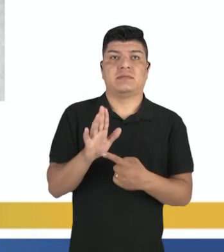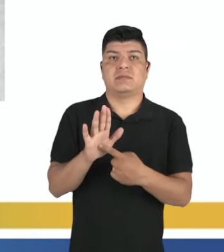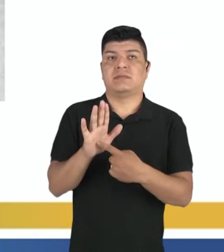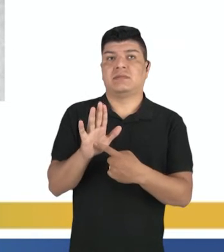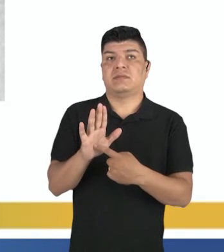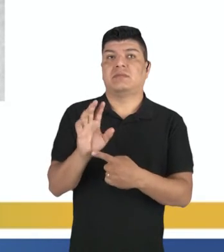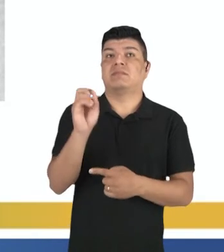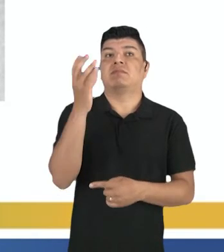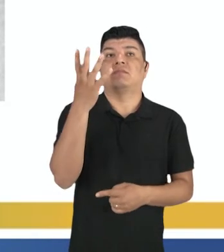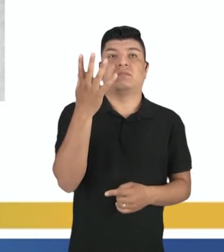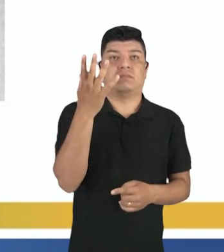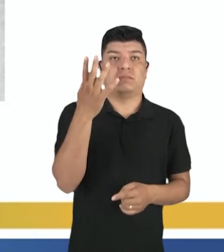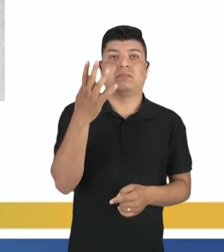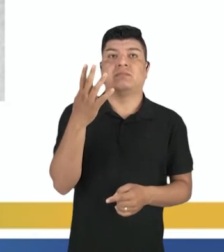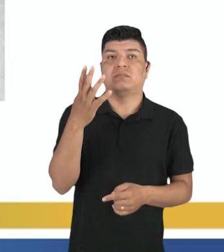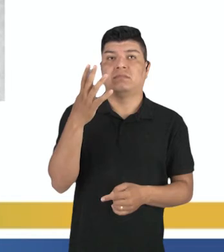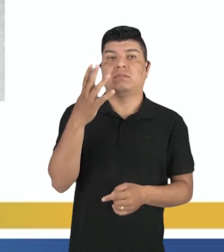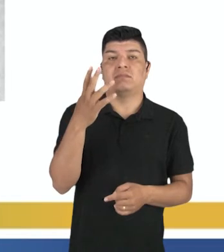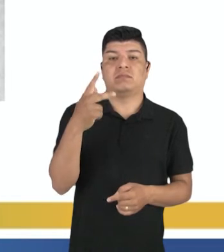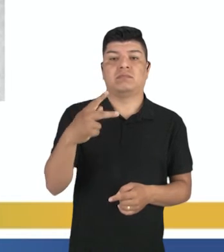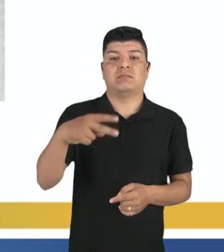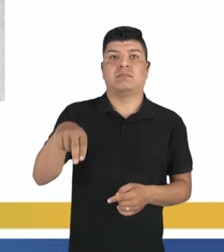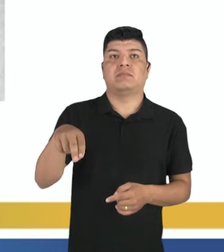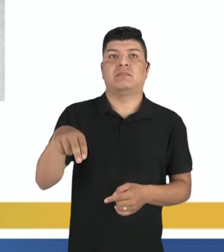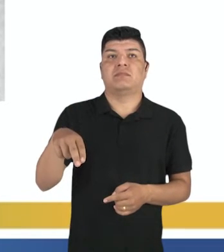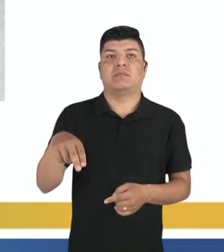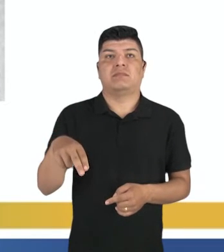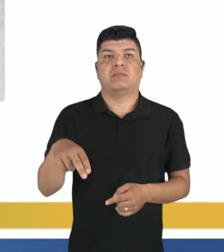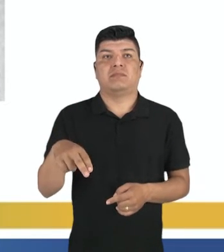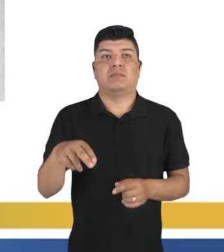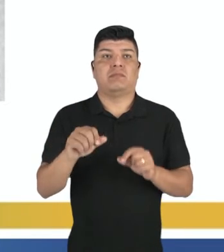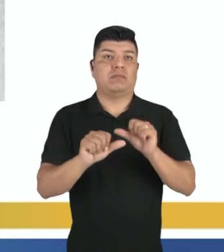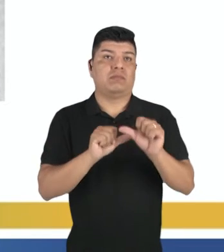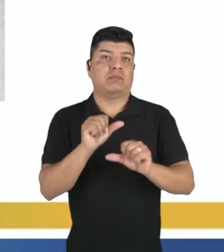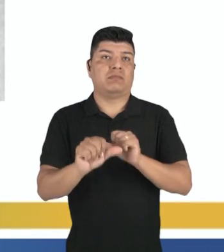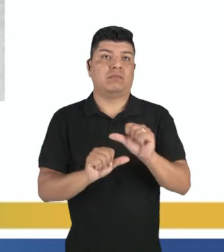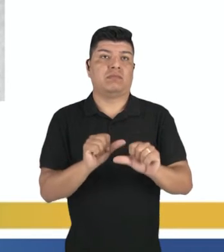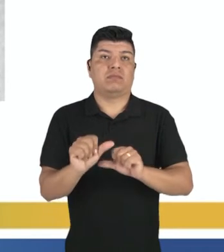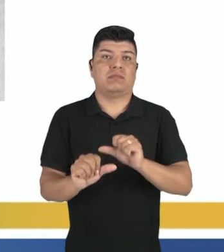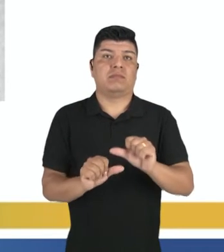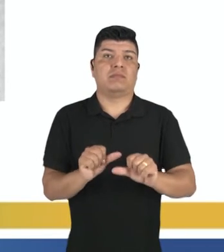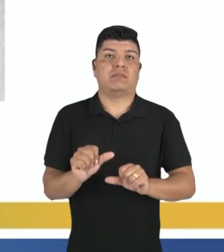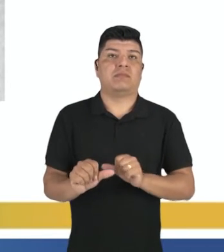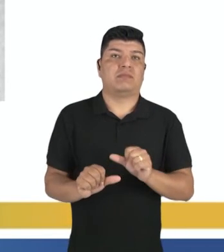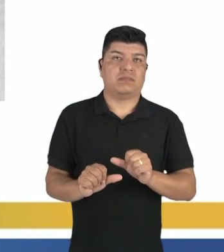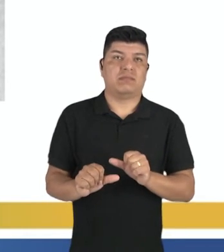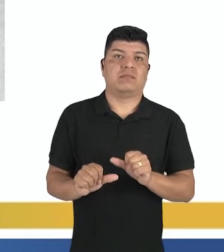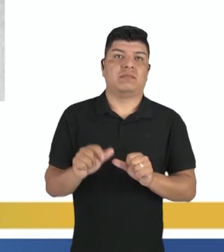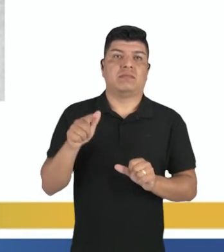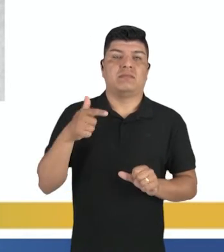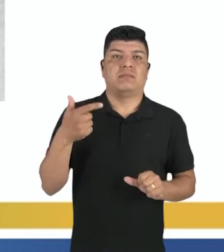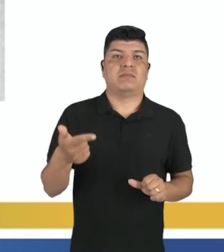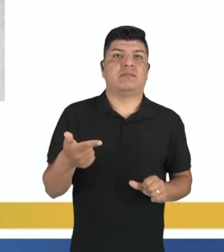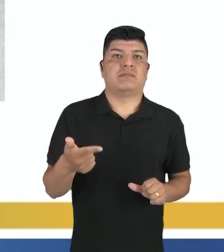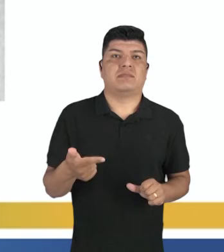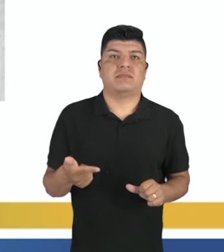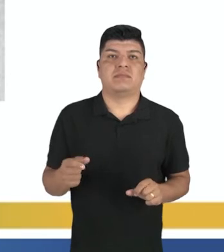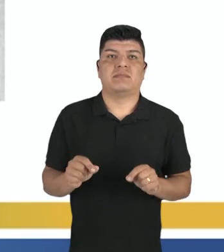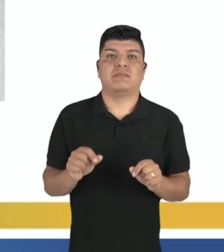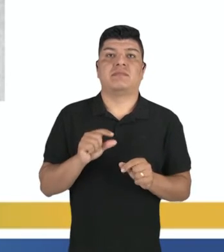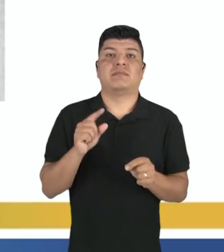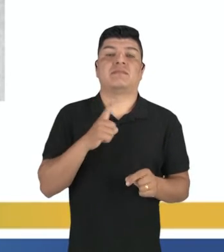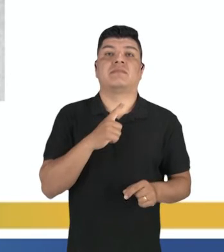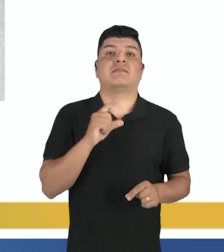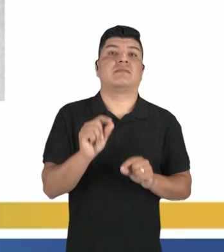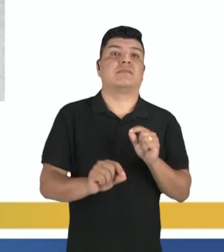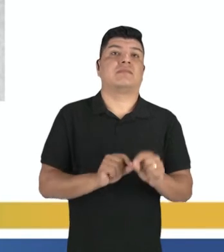como aconteceu, o pronome pessoal ao invés do pronome oblíquo, nós vamos ter o quê?